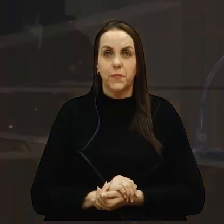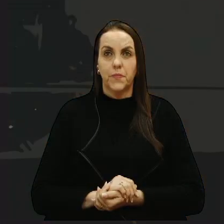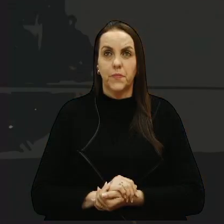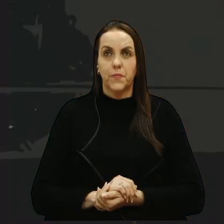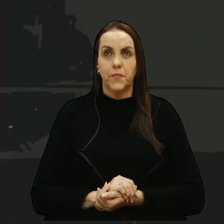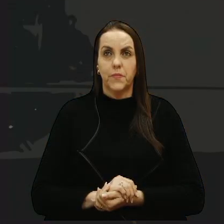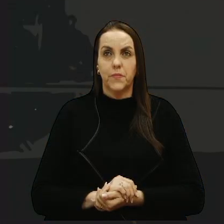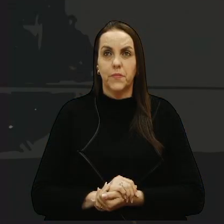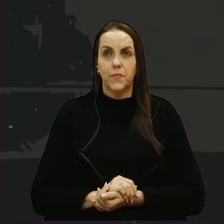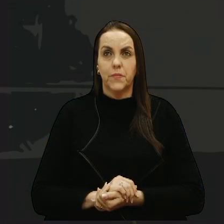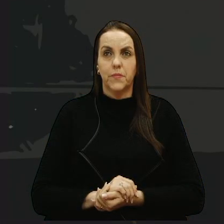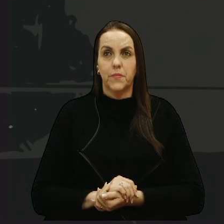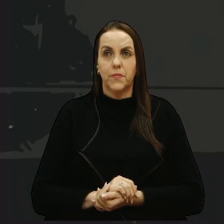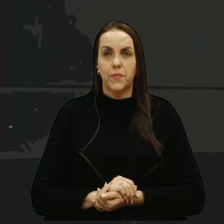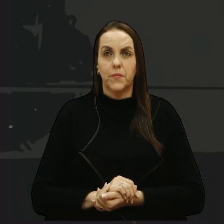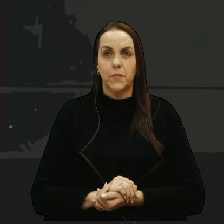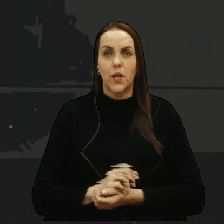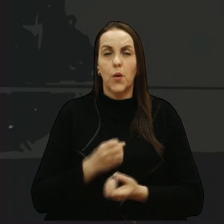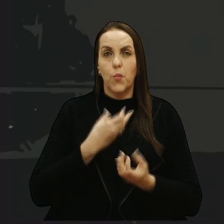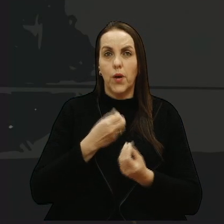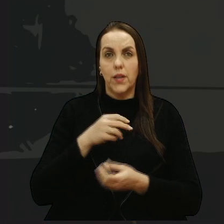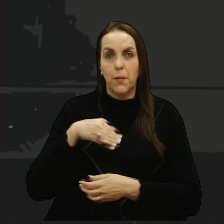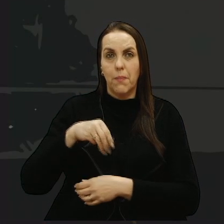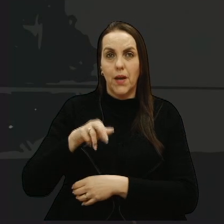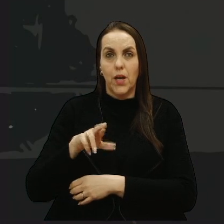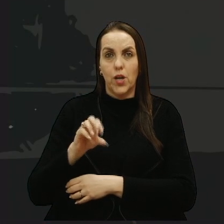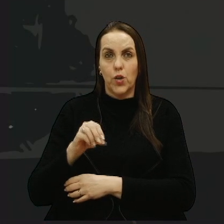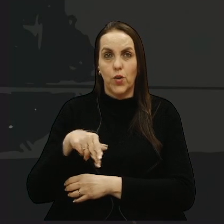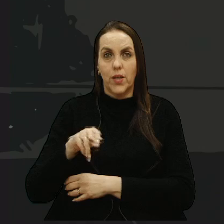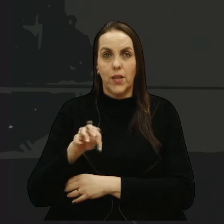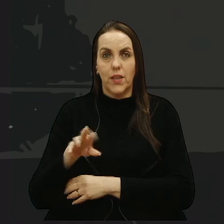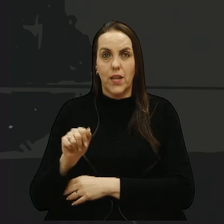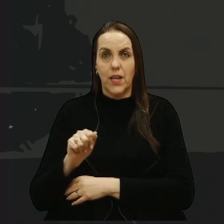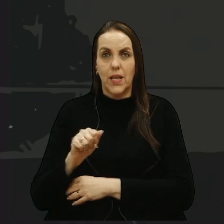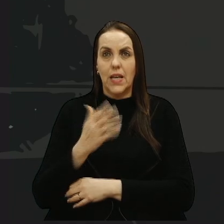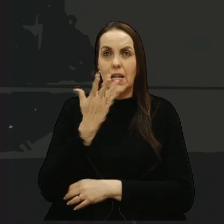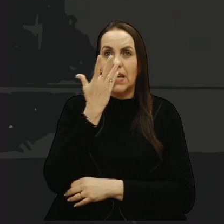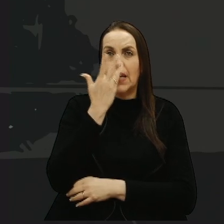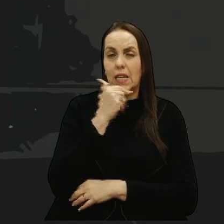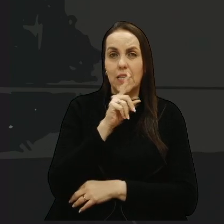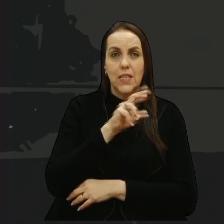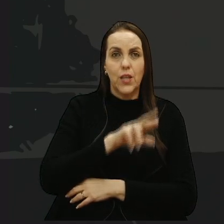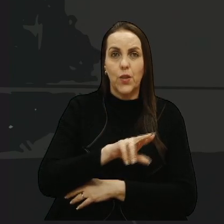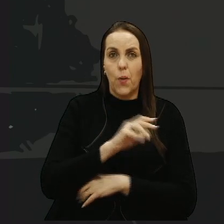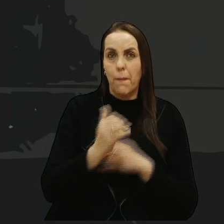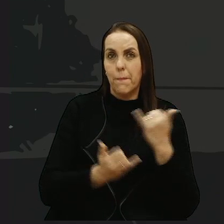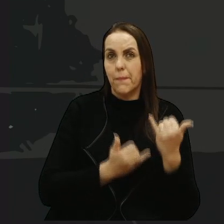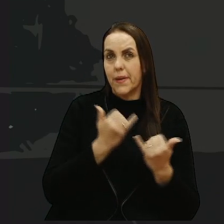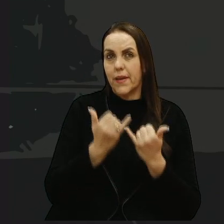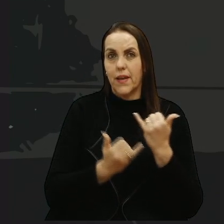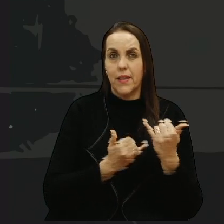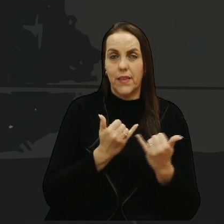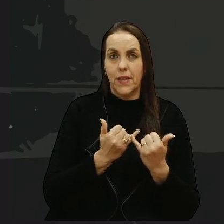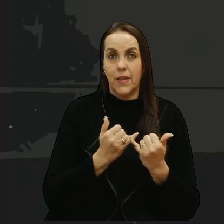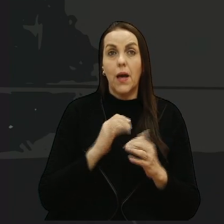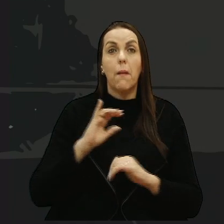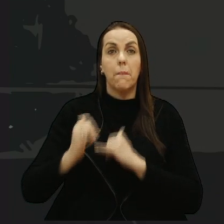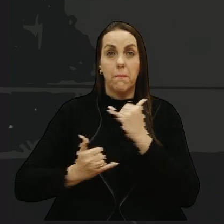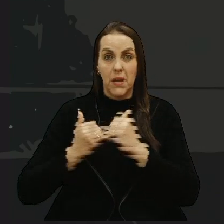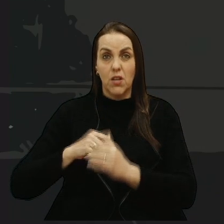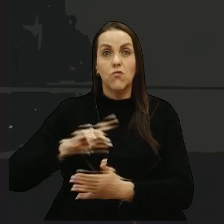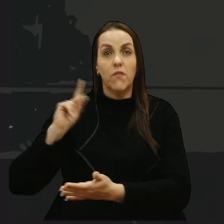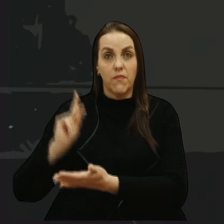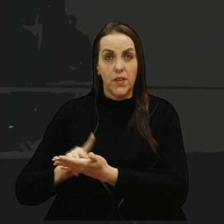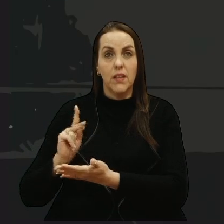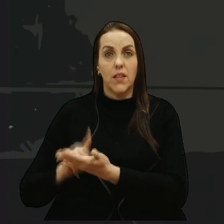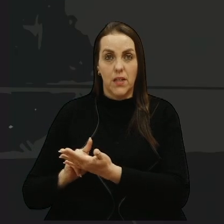eram do Mário Quintana, né? As crianças não brincam de brincar, elas brincam de verdade. E